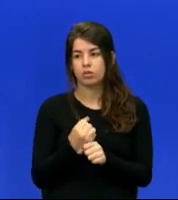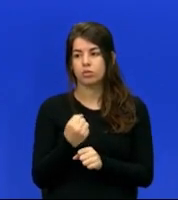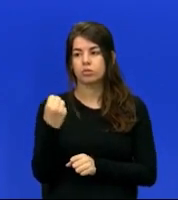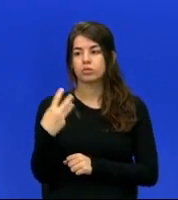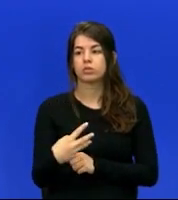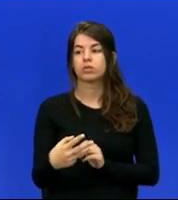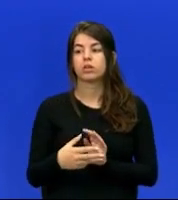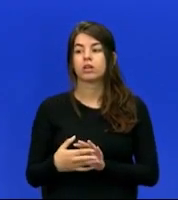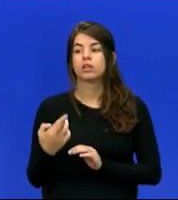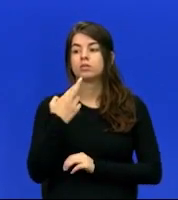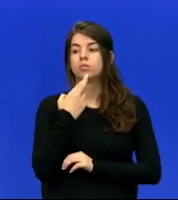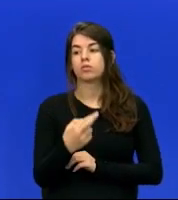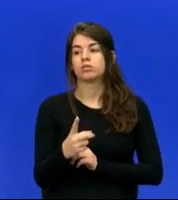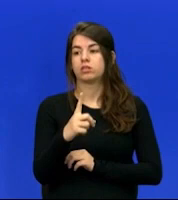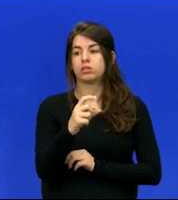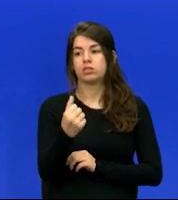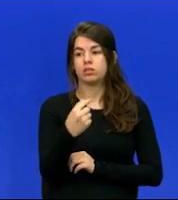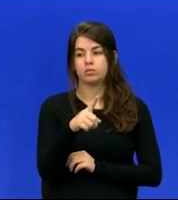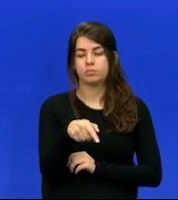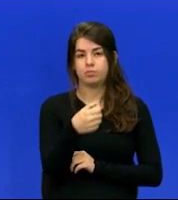cálculos, vamos chegar no resultado de